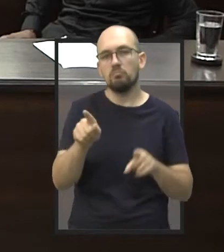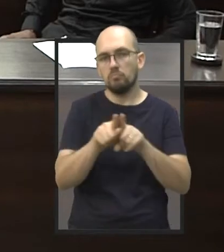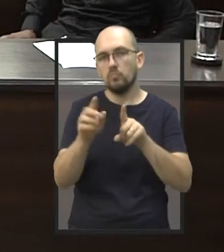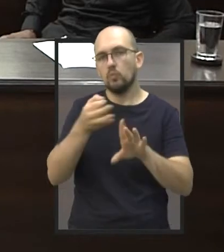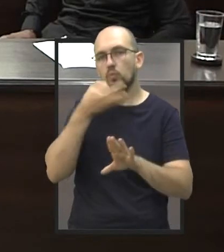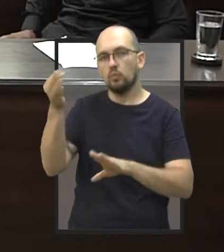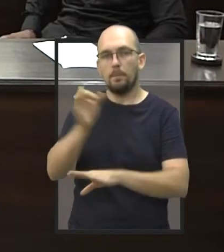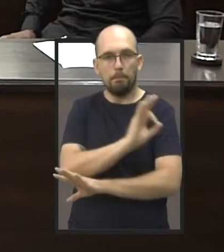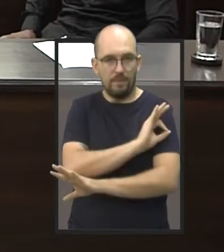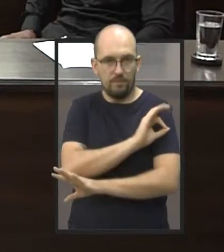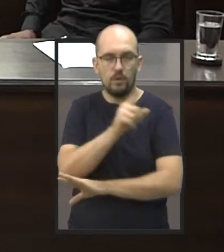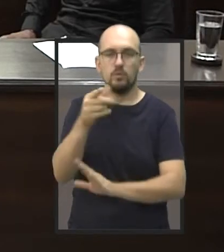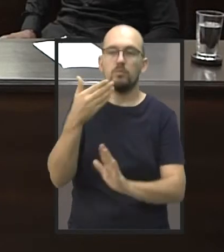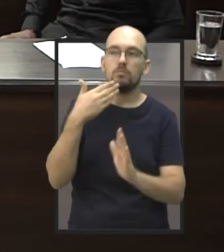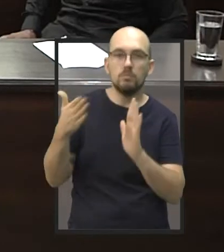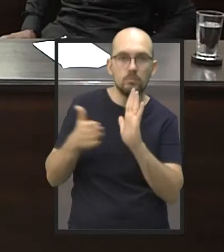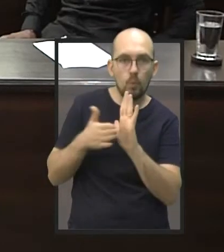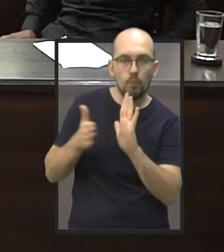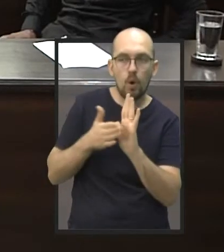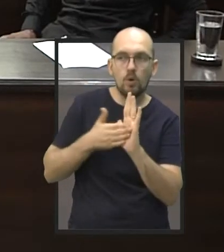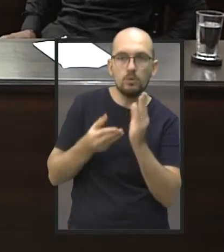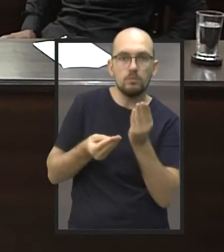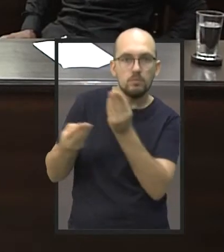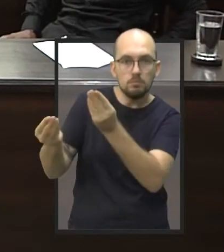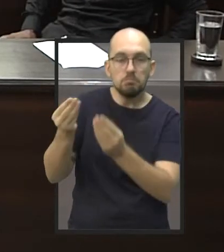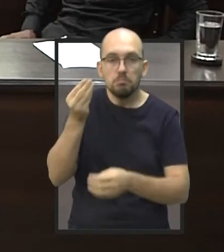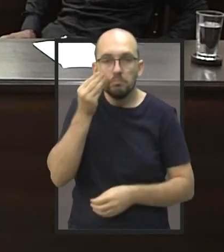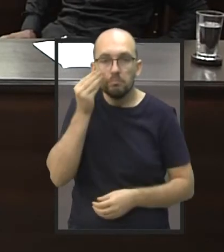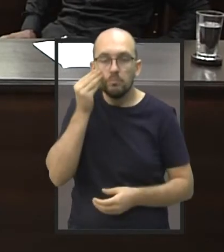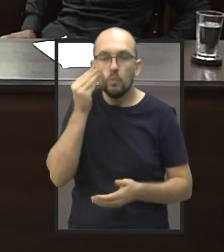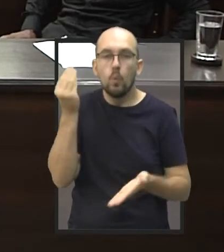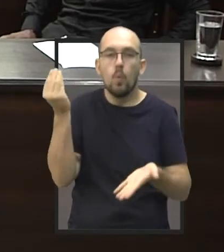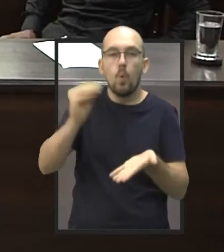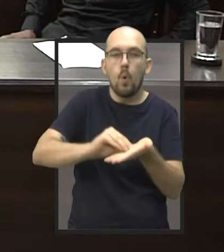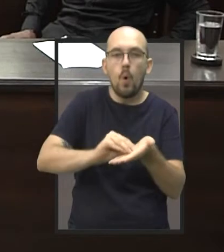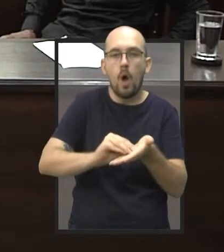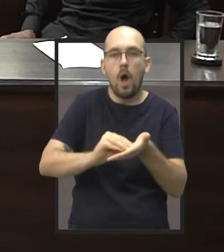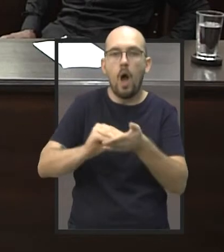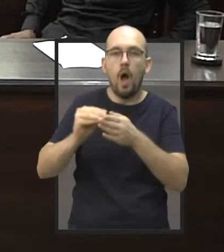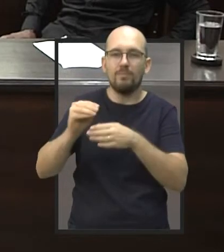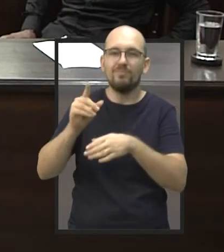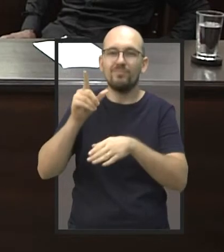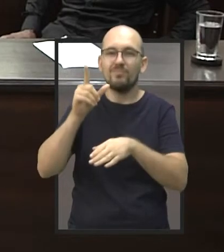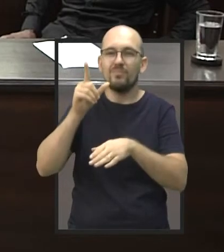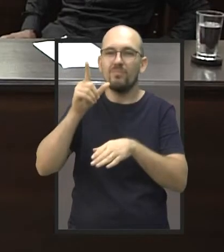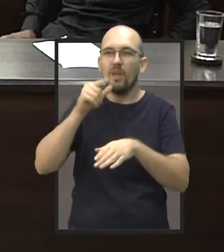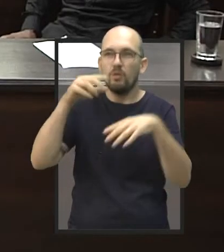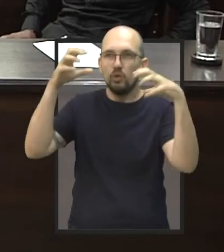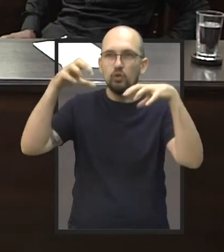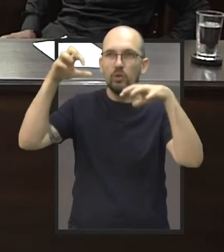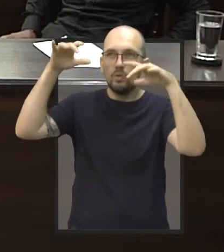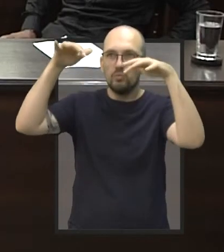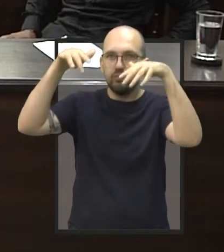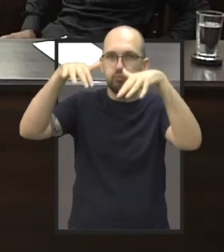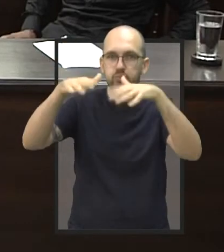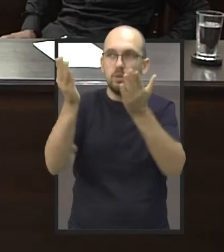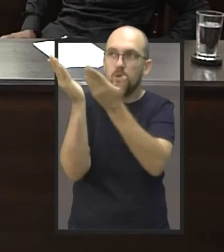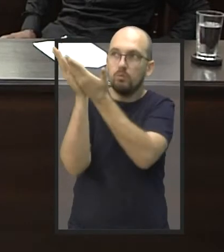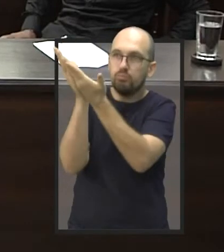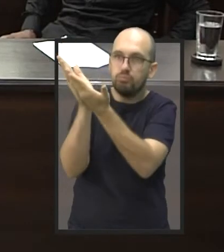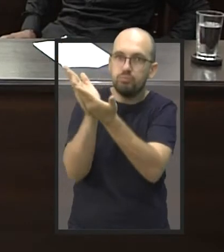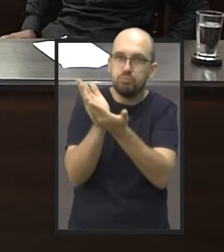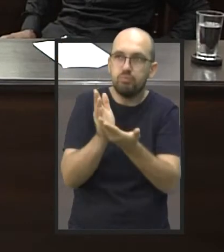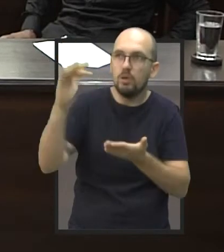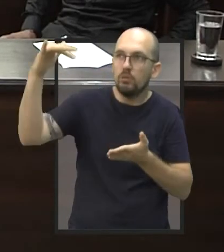que elabore uma proposta visando a instalação de calhas e cisternas para condução, captação e